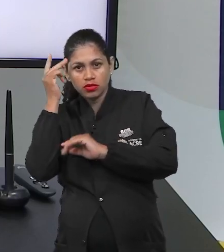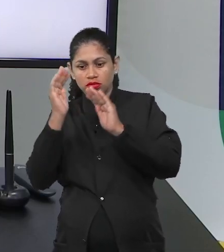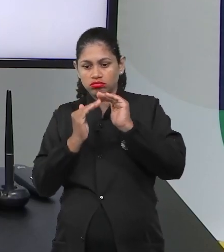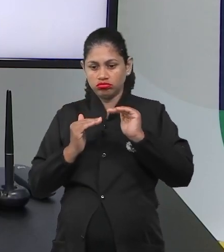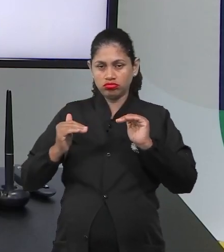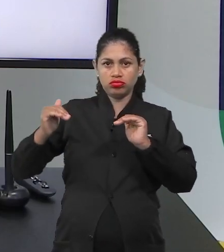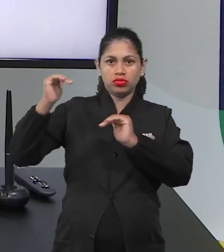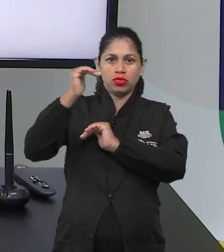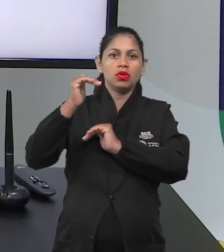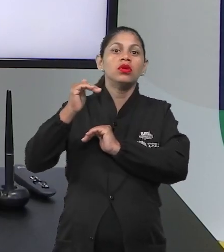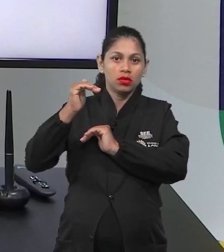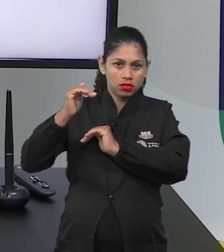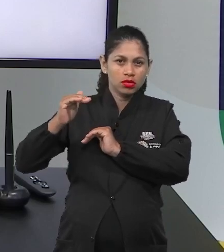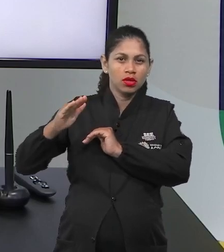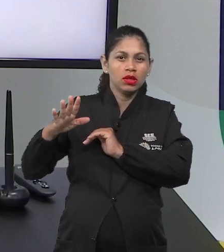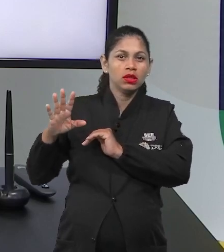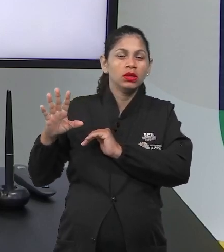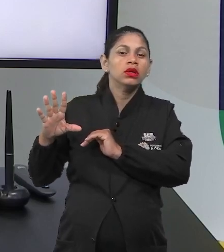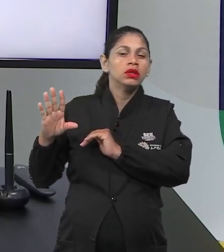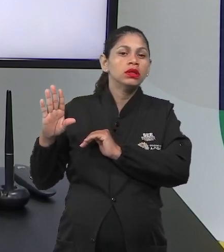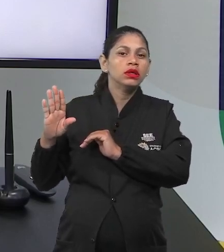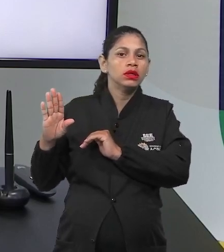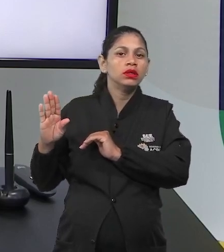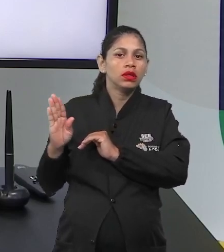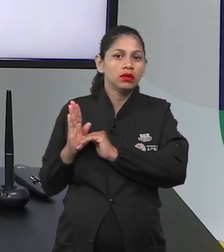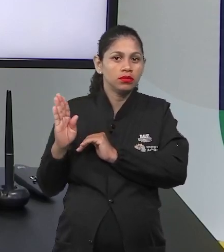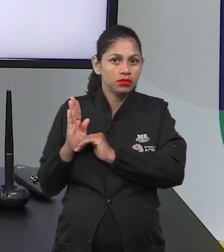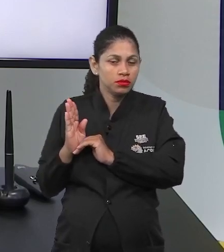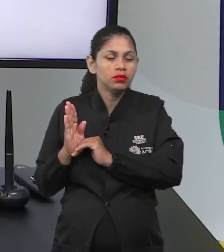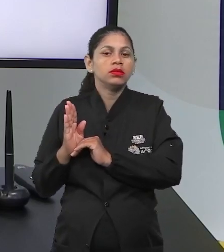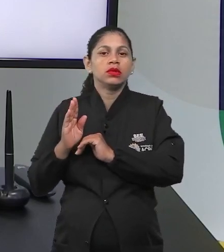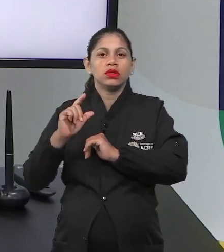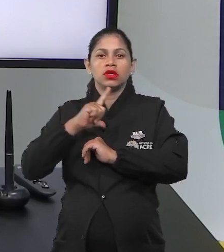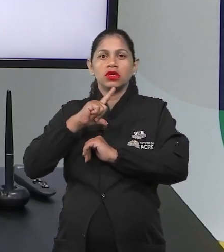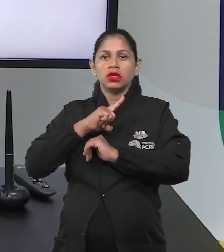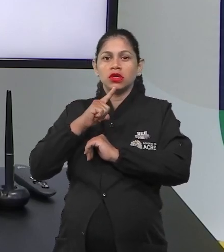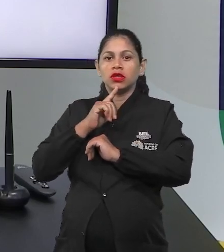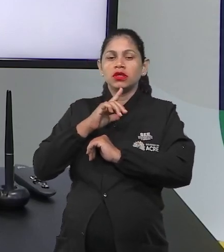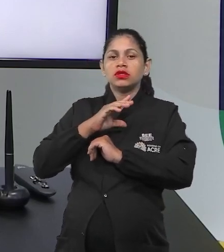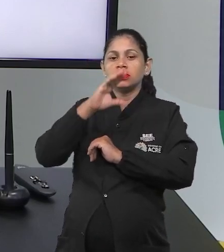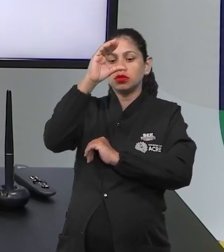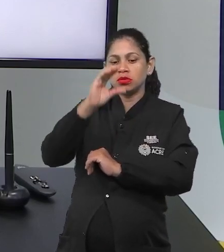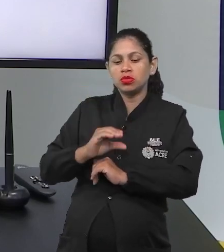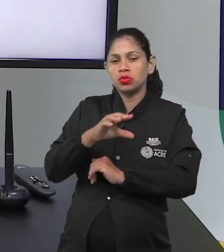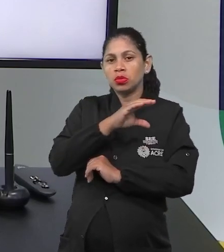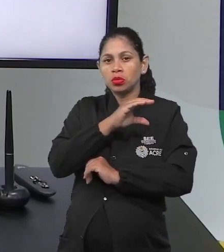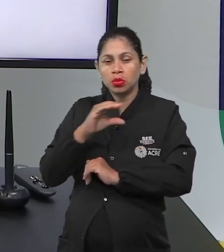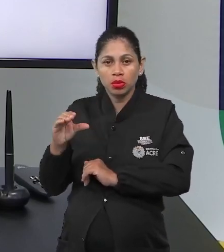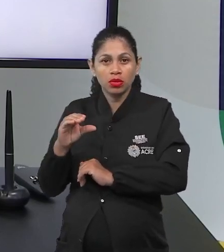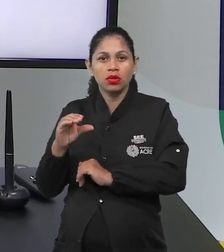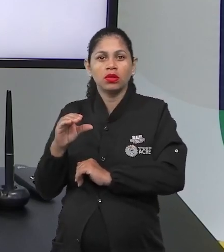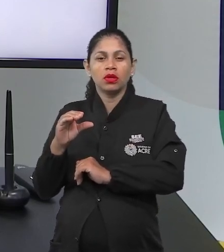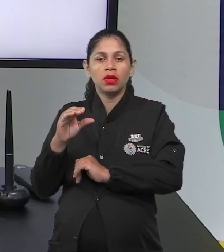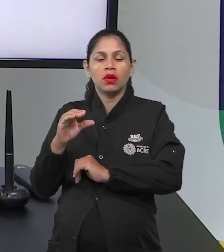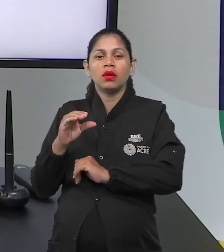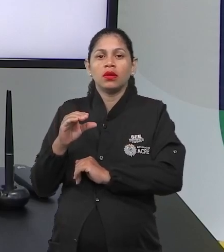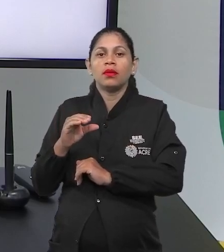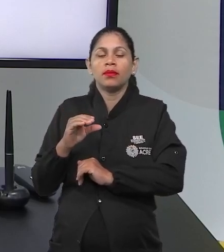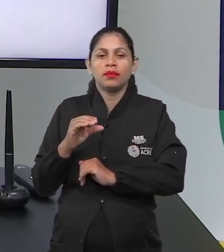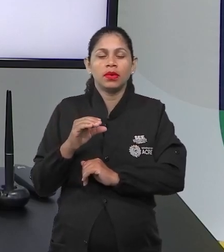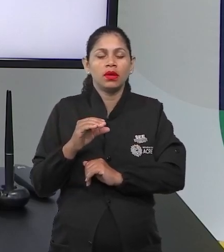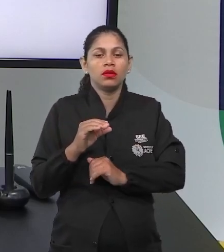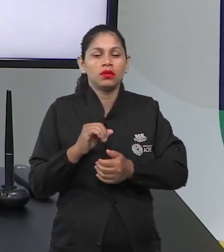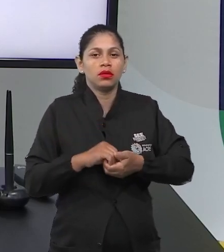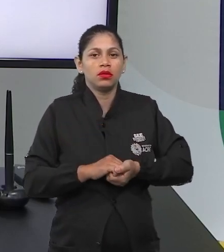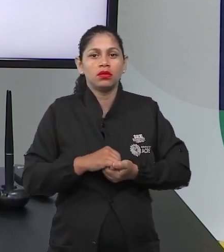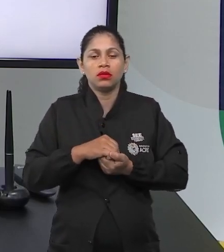clero, nós tínhamos padres, nós tínhamos freiras, nós temos também os cozinheiros, pessoas que